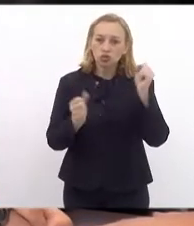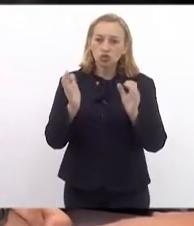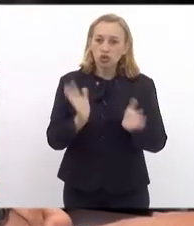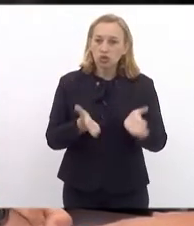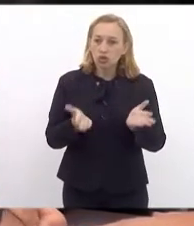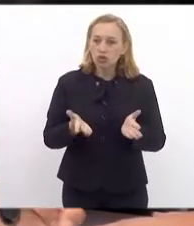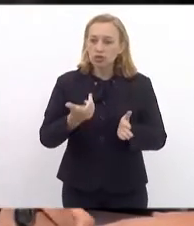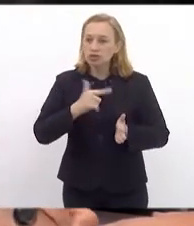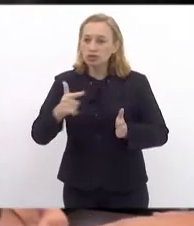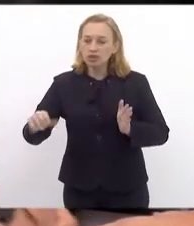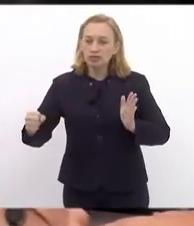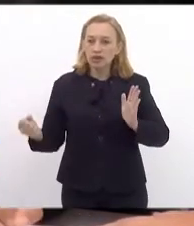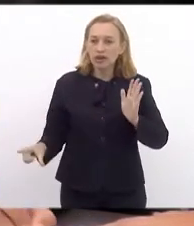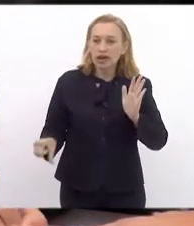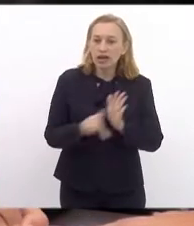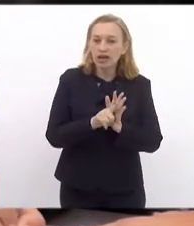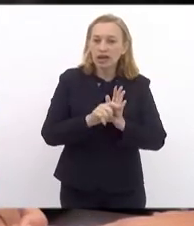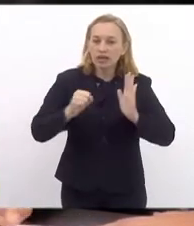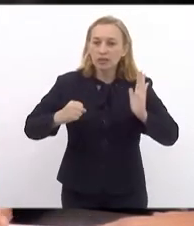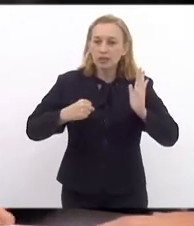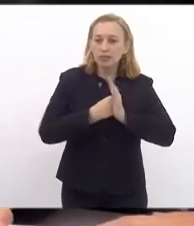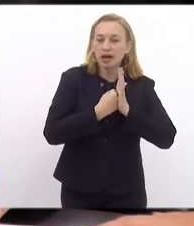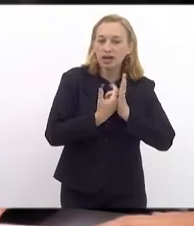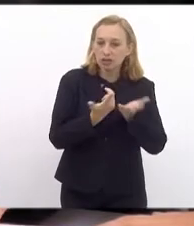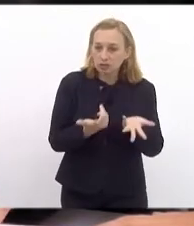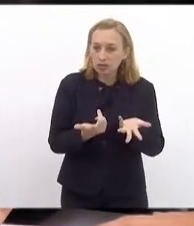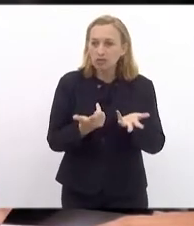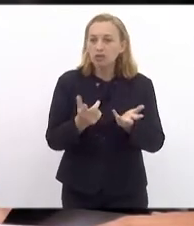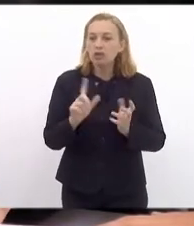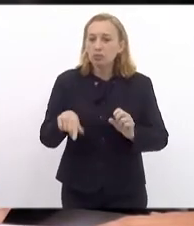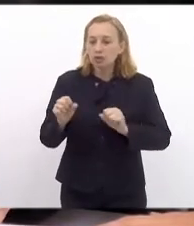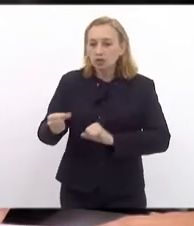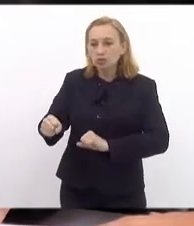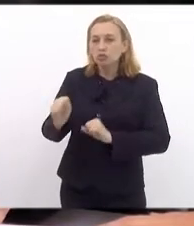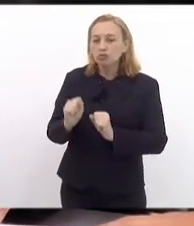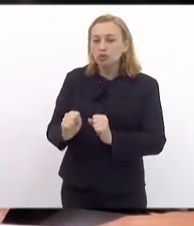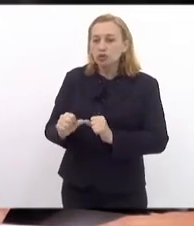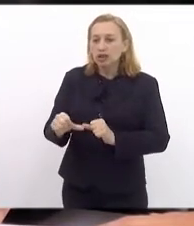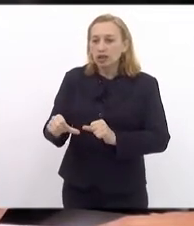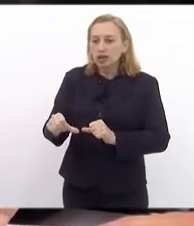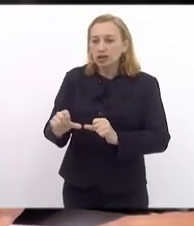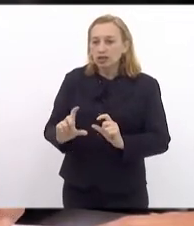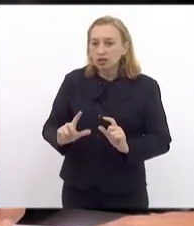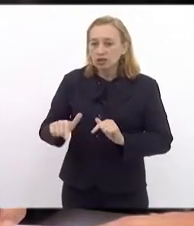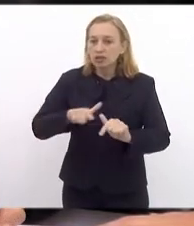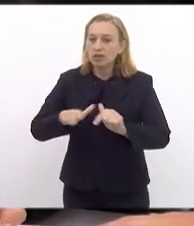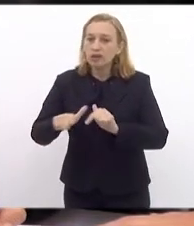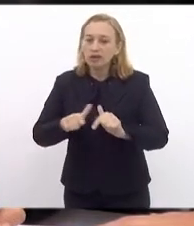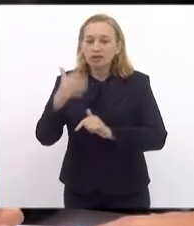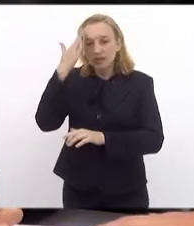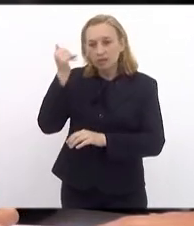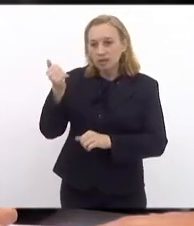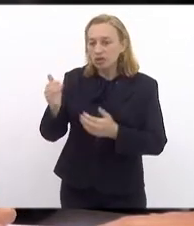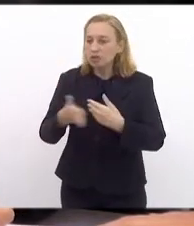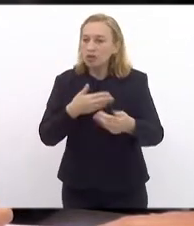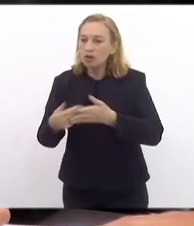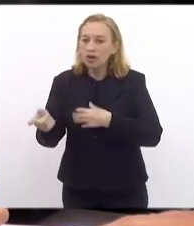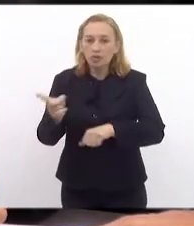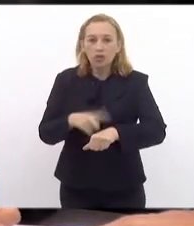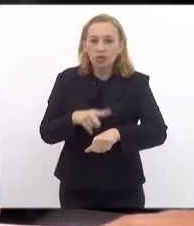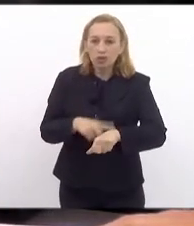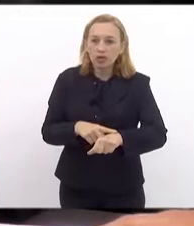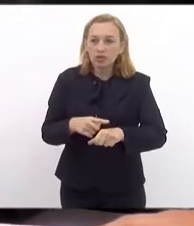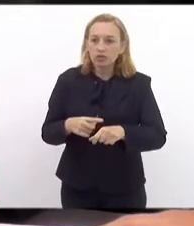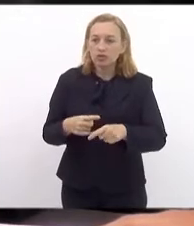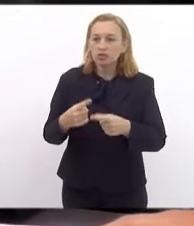leite e esse cálculo de impacto ela pode fazer um investimento em site ou mudar completamente sua operação sabendo que a qualquer momento se for provocado